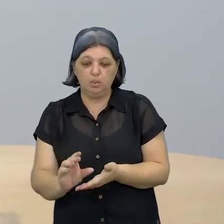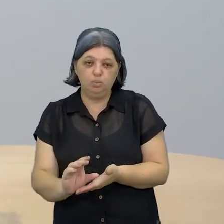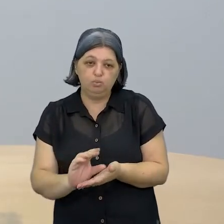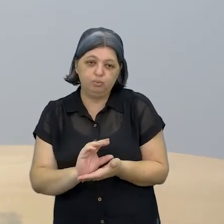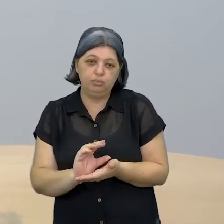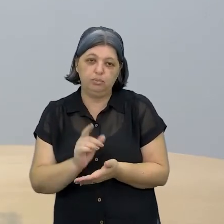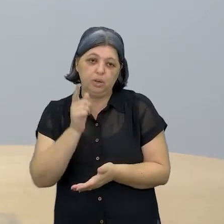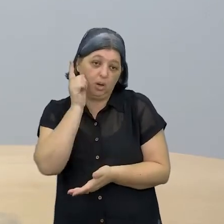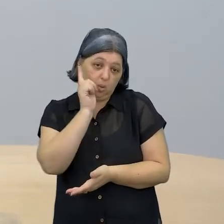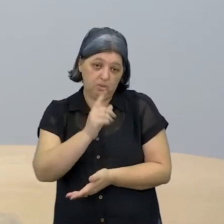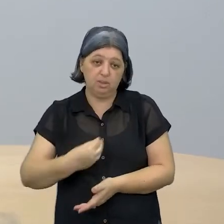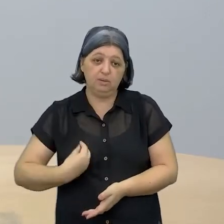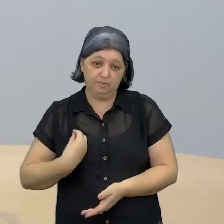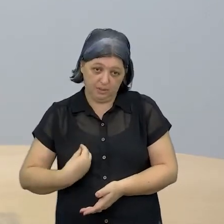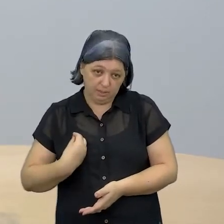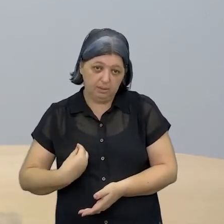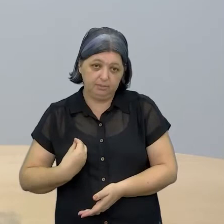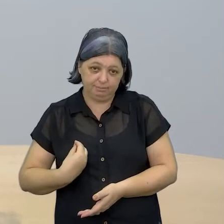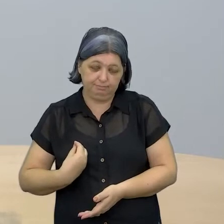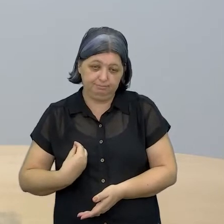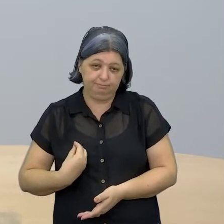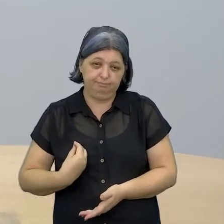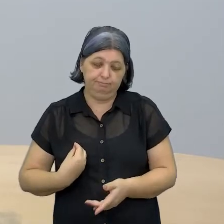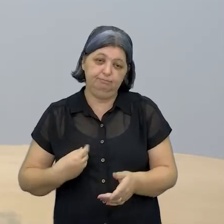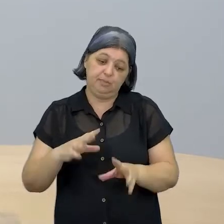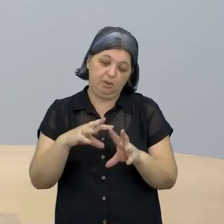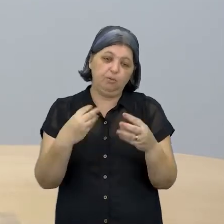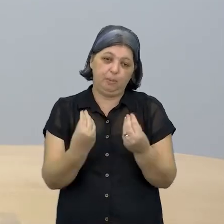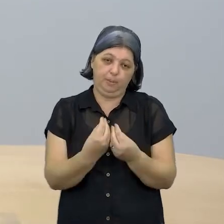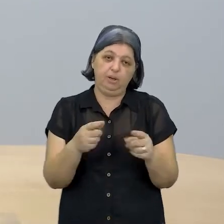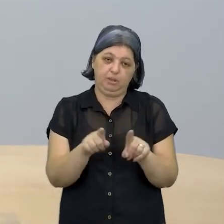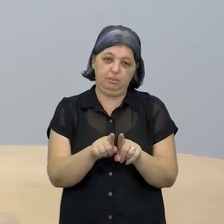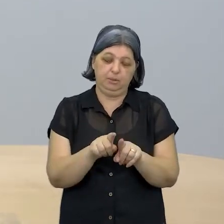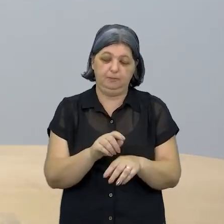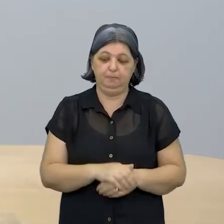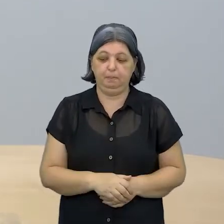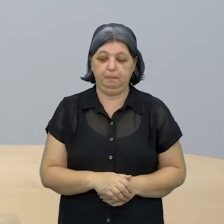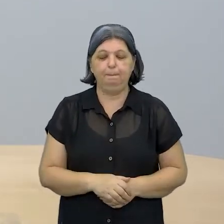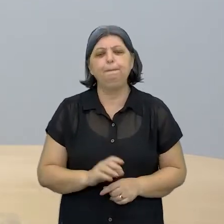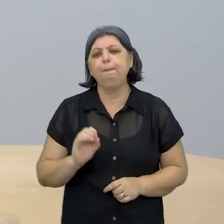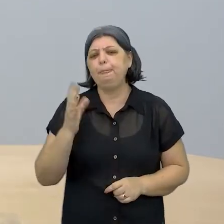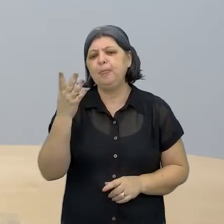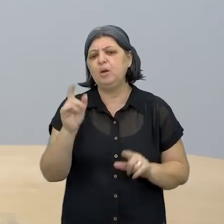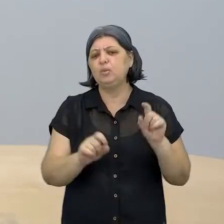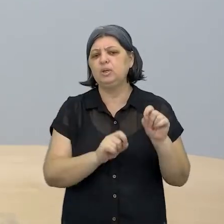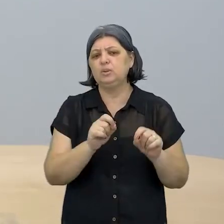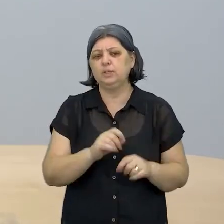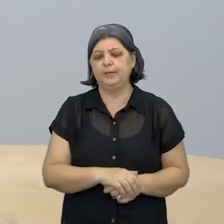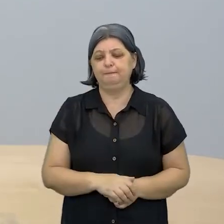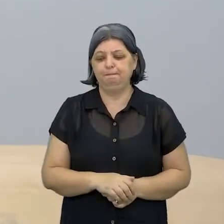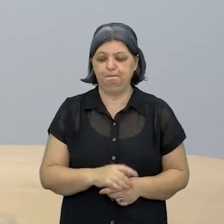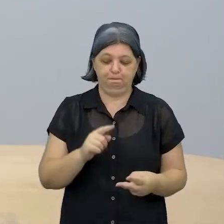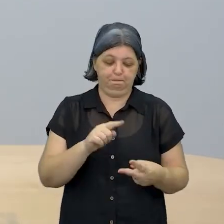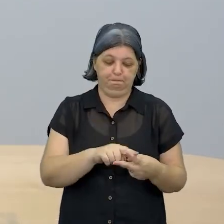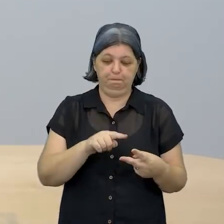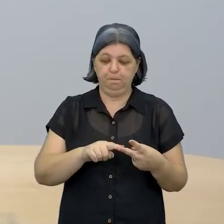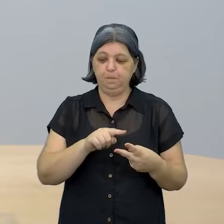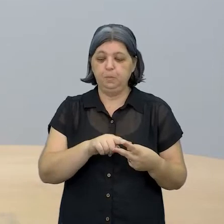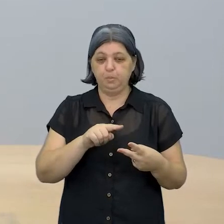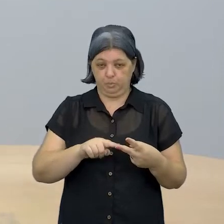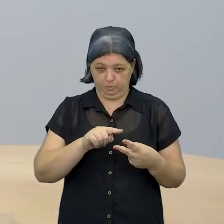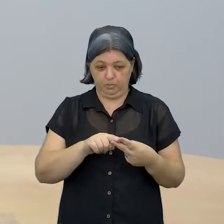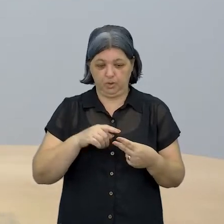garanta a sua sobrevivência e a da sua família. Aí o que acontece? Esses dois processos, pessoal,